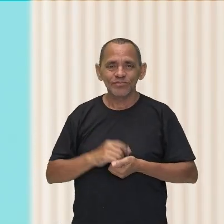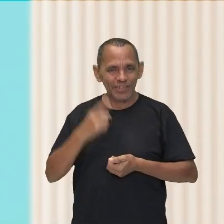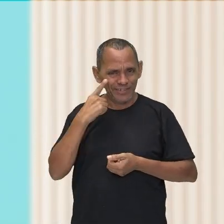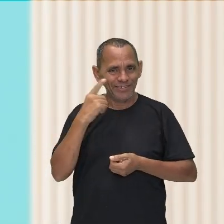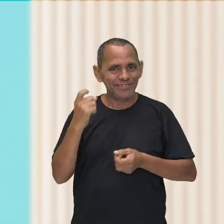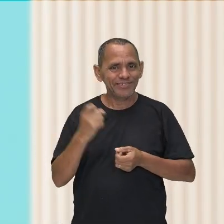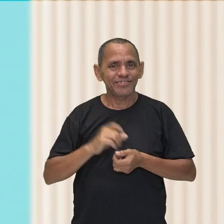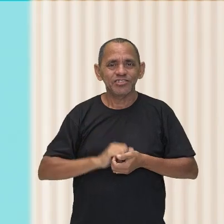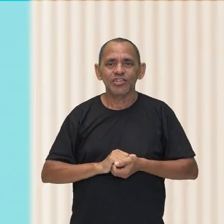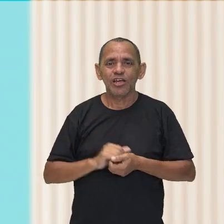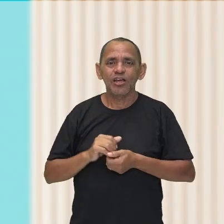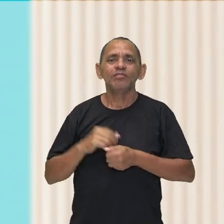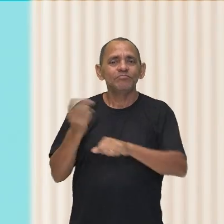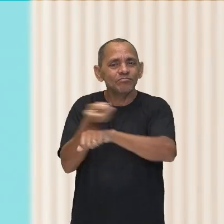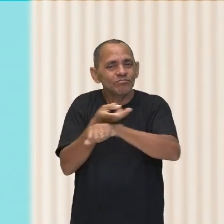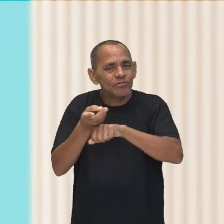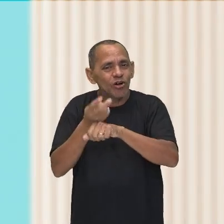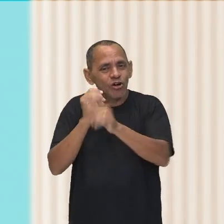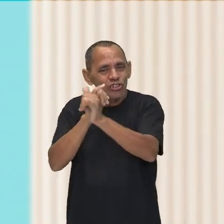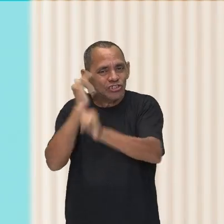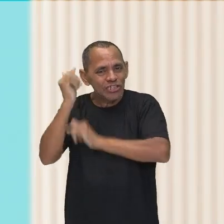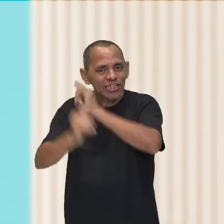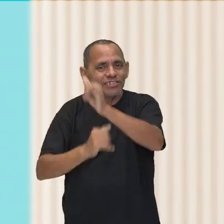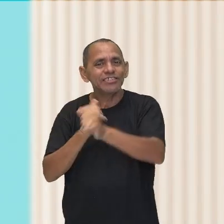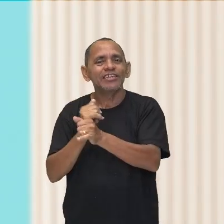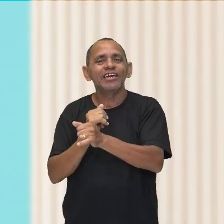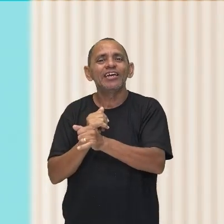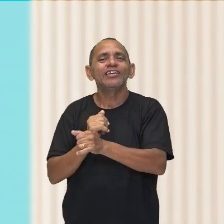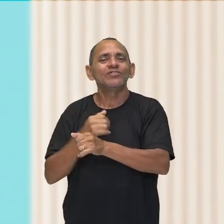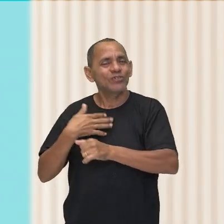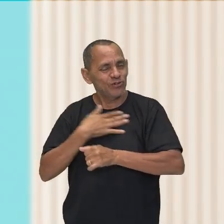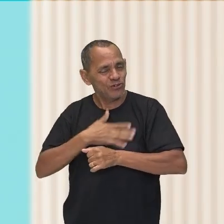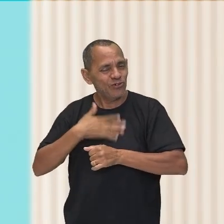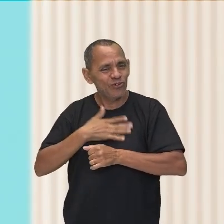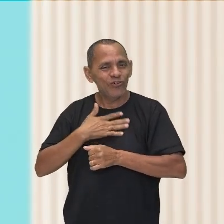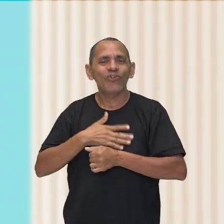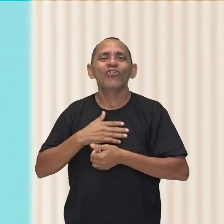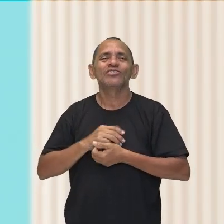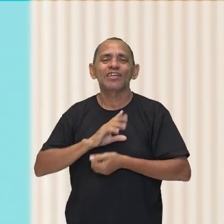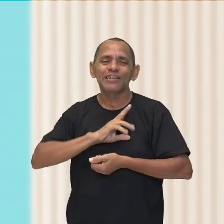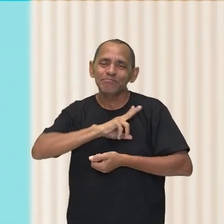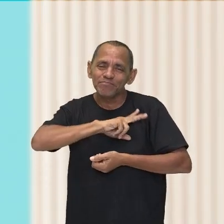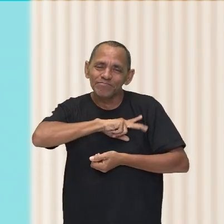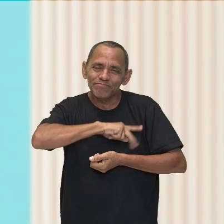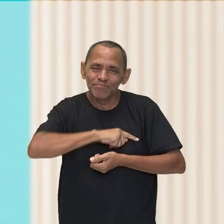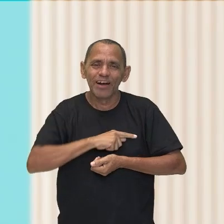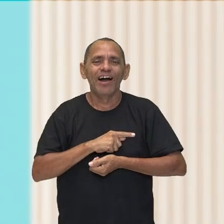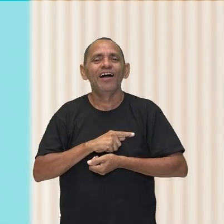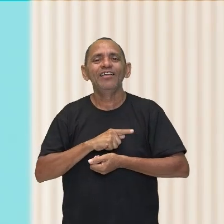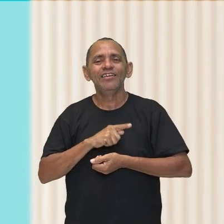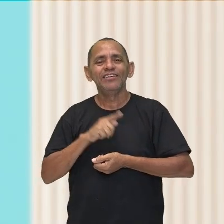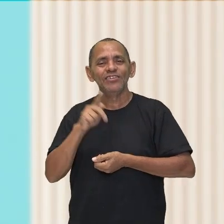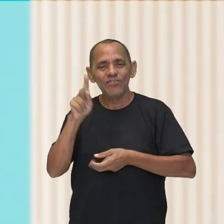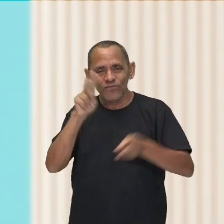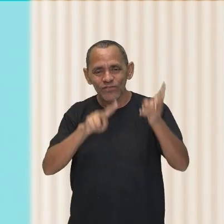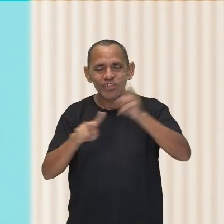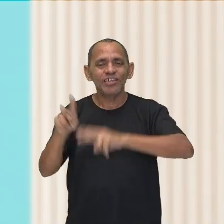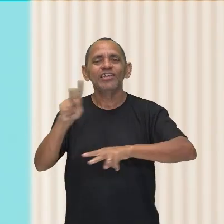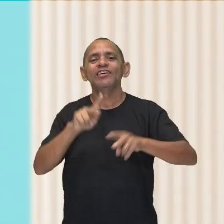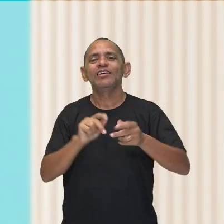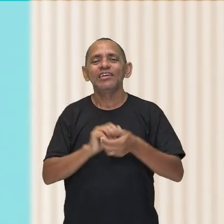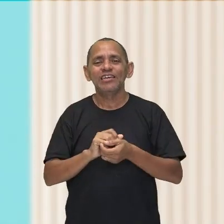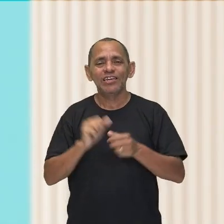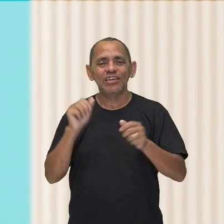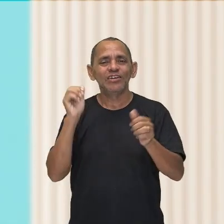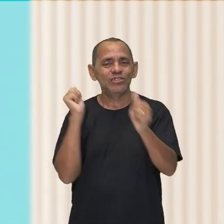interessante. Procurem aí na internet que vocês vão amar ver esse esporte. Infelizmente, por questão de direitos autorais, a gente não